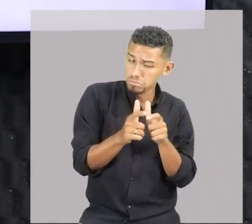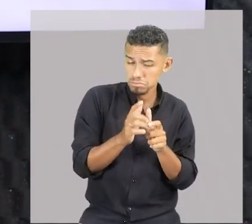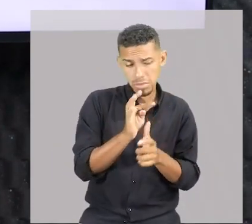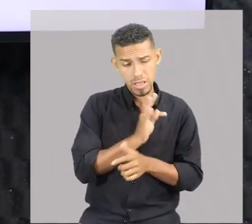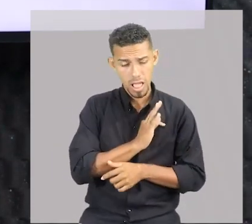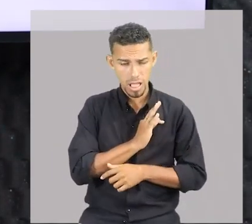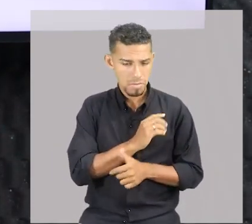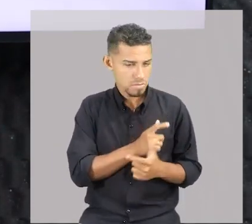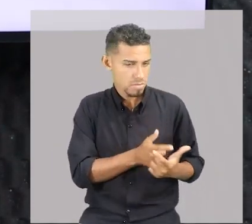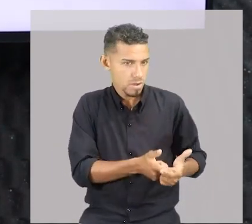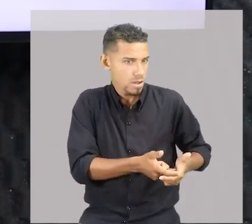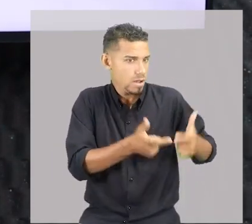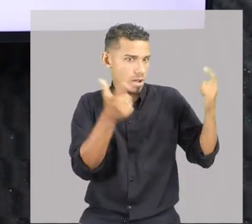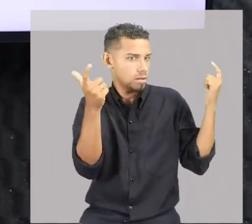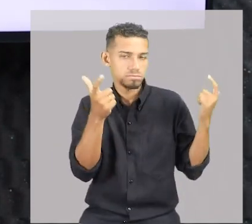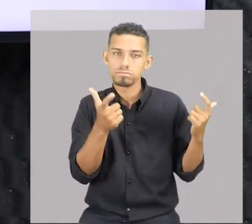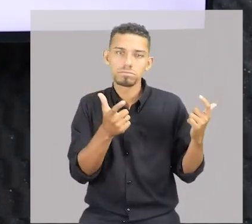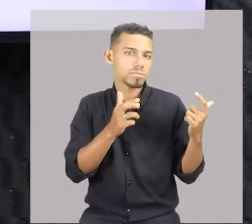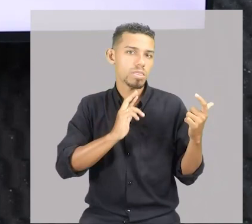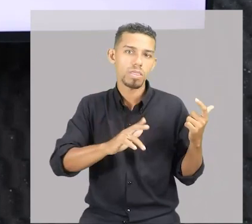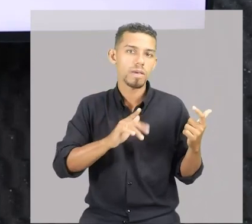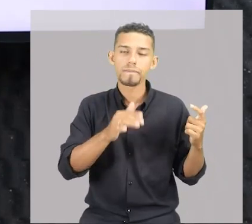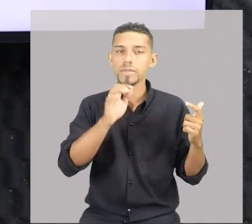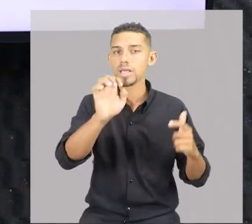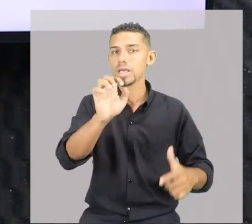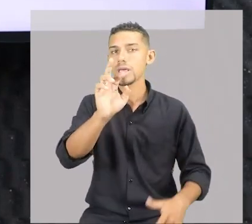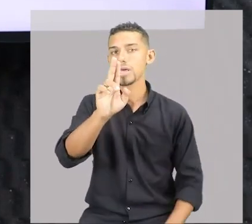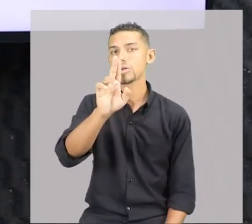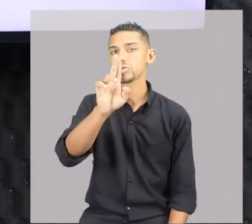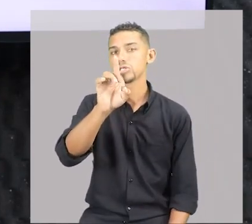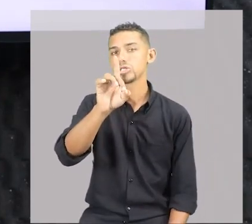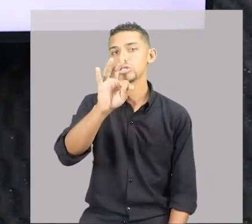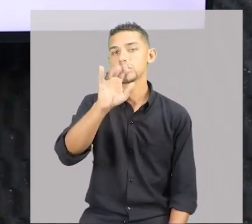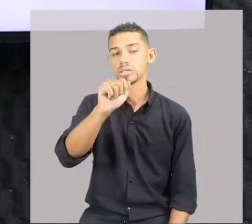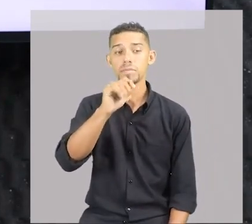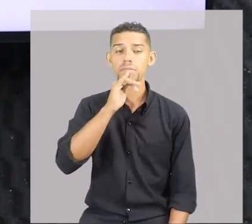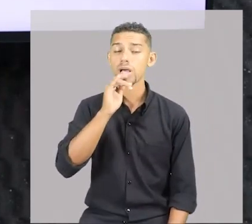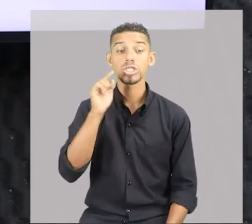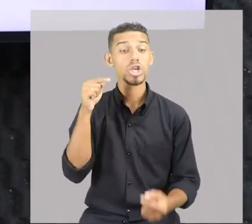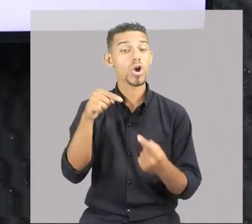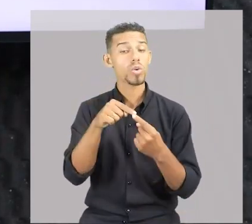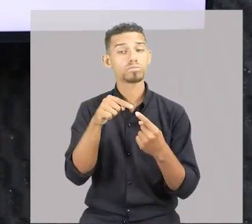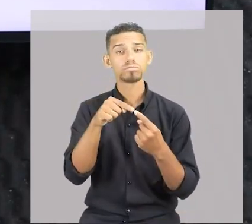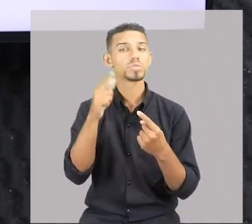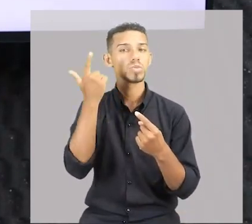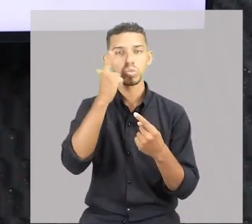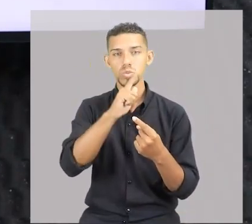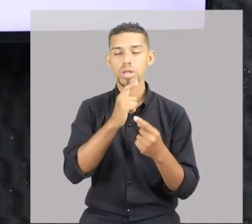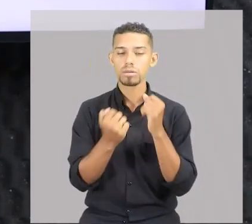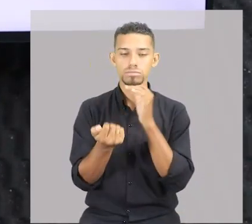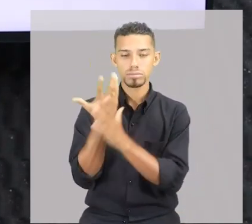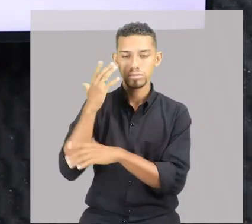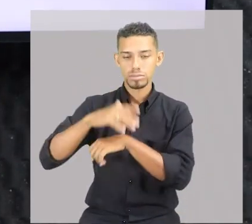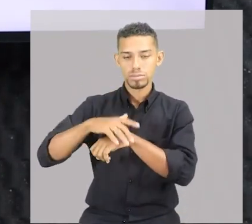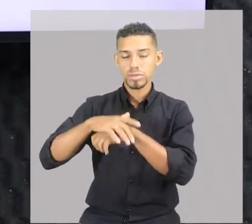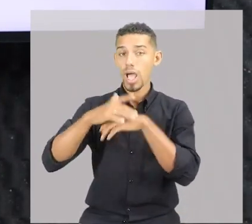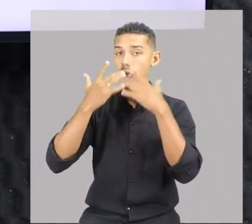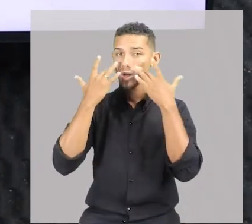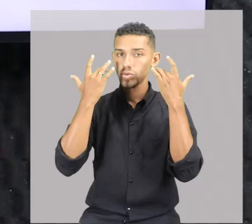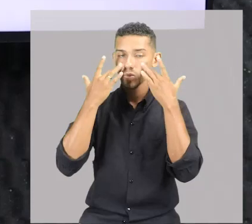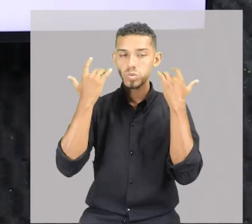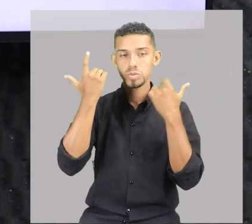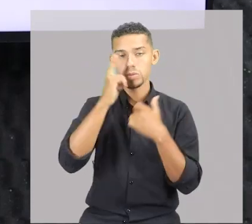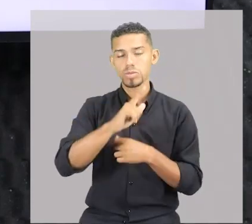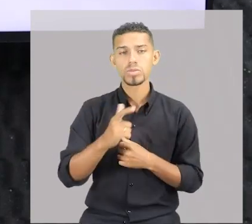não é tão bem elaborada quanto a cultura erudita, mas que objetiva apenas a produção artística para